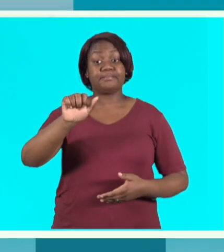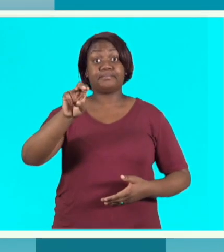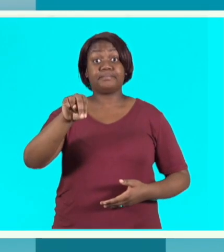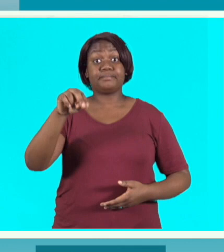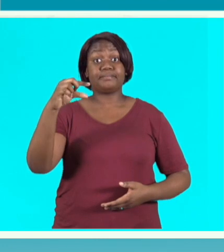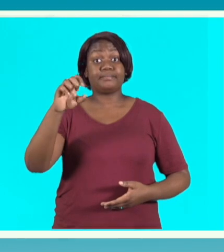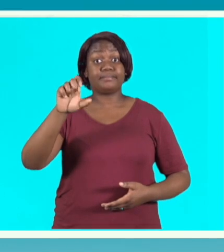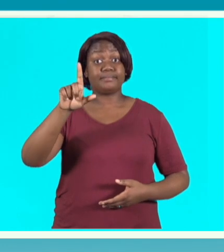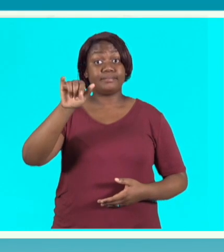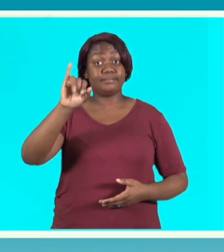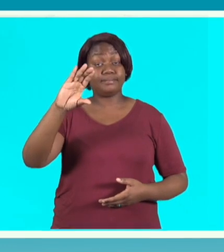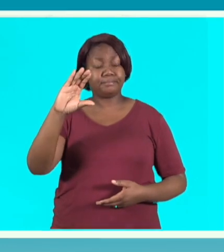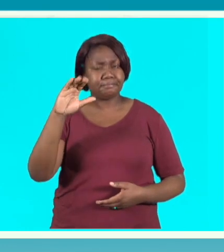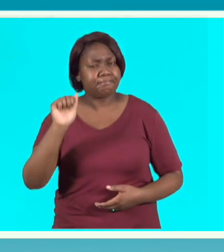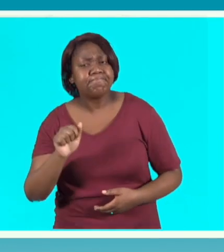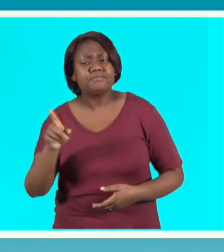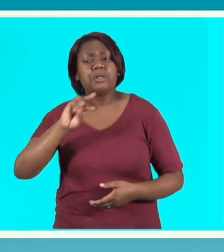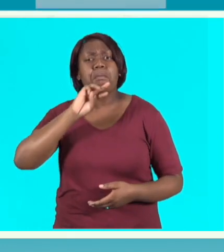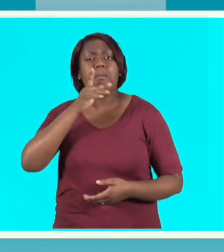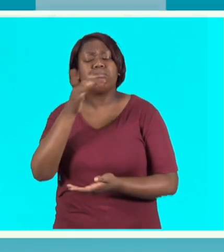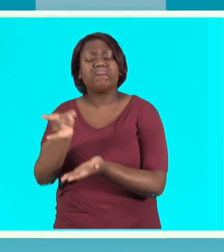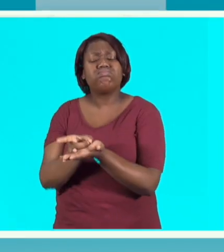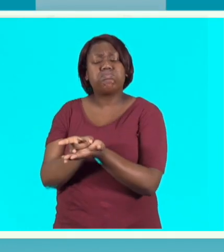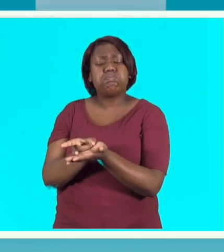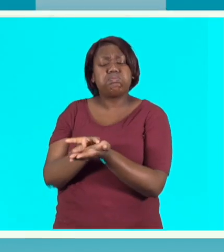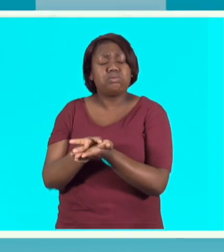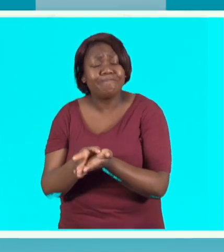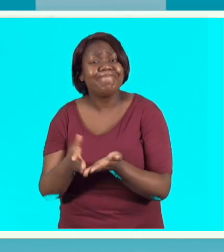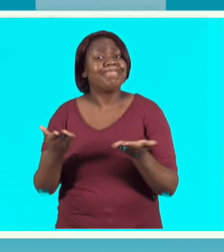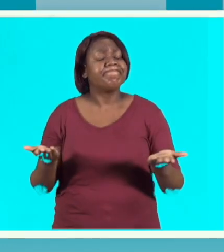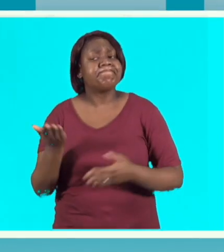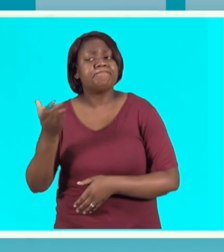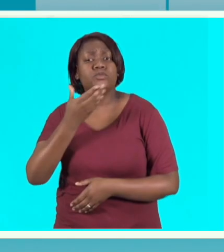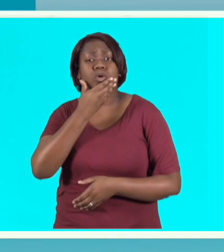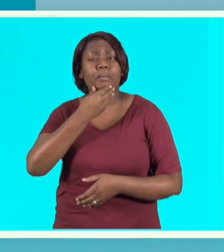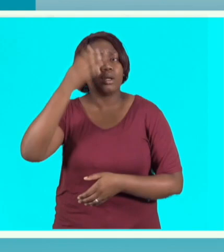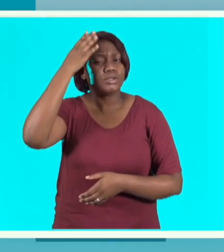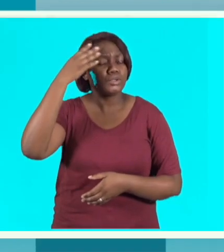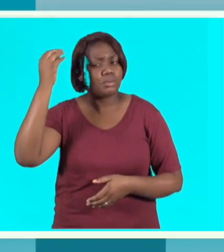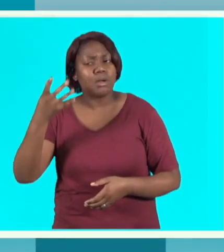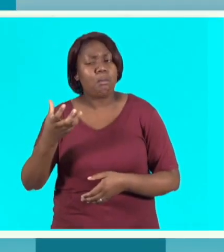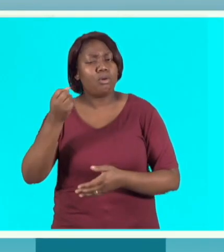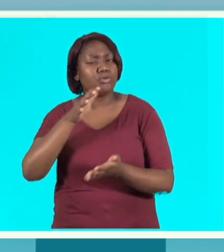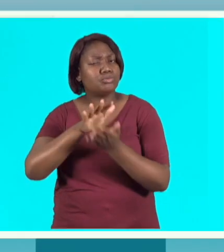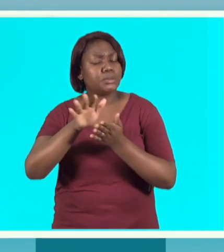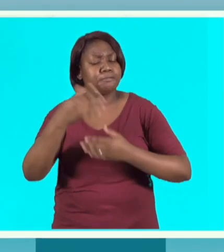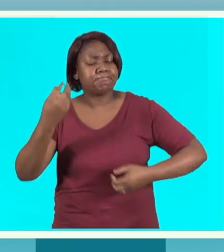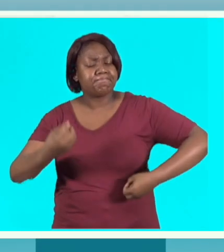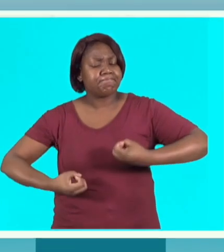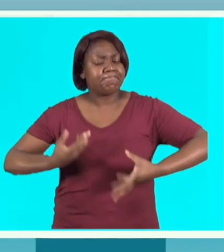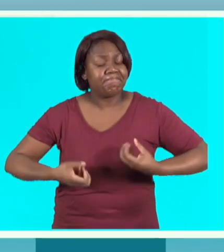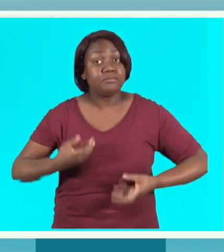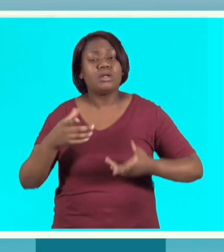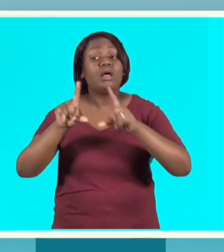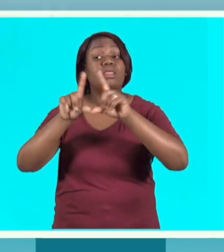O sociólogo Costa Ivo considera que a expulsão da Angélica pode ter contribuído para o